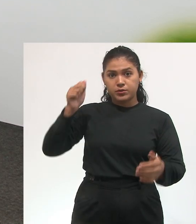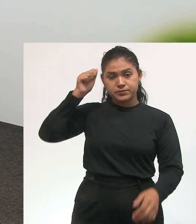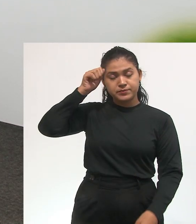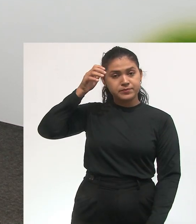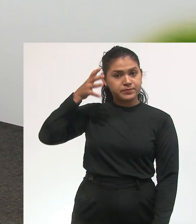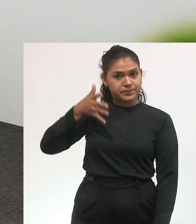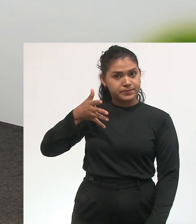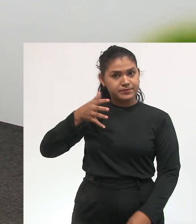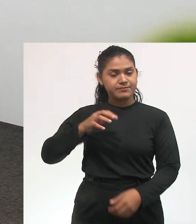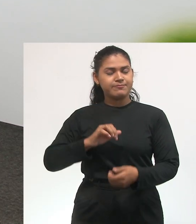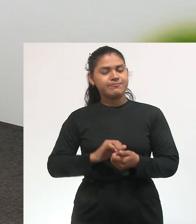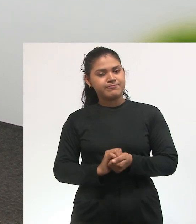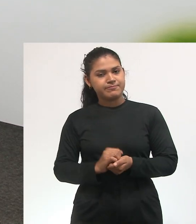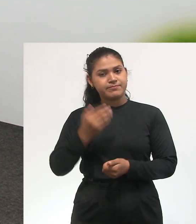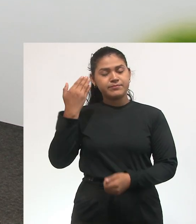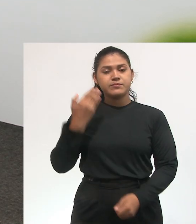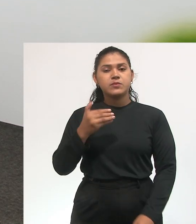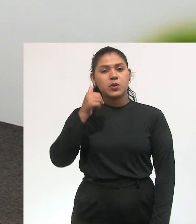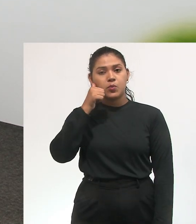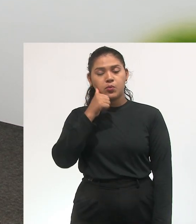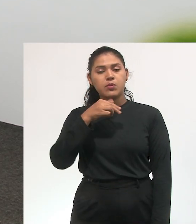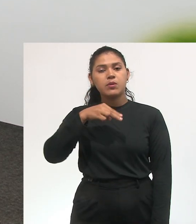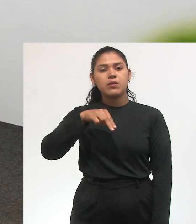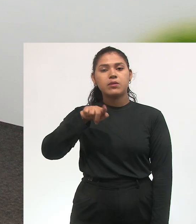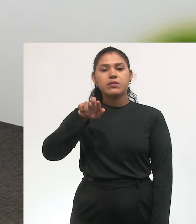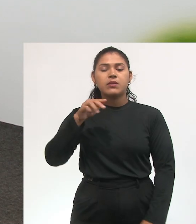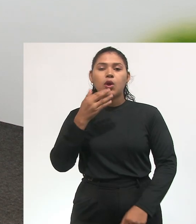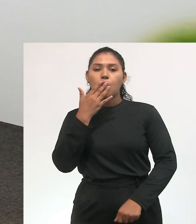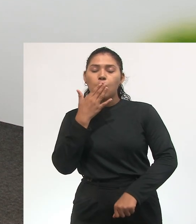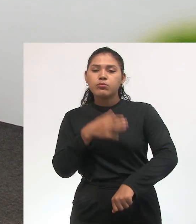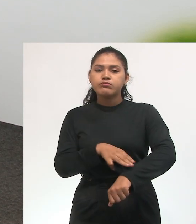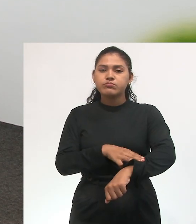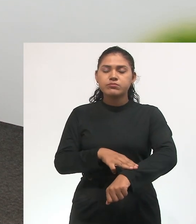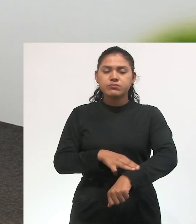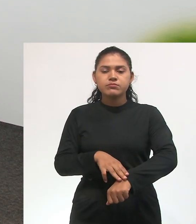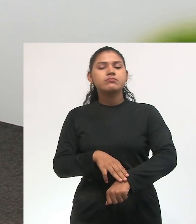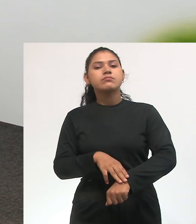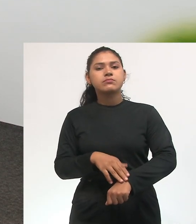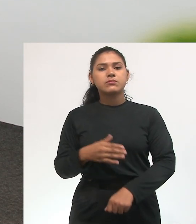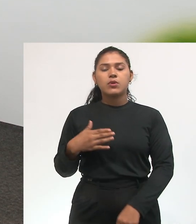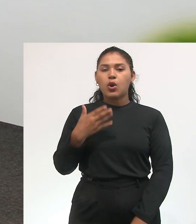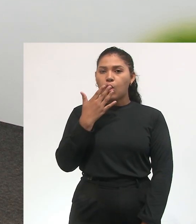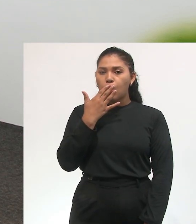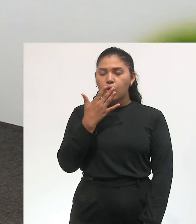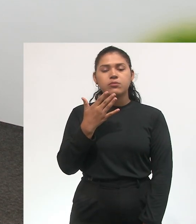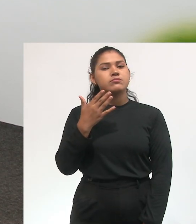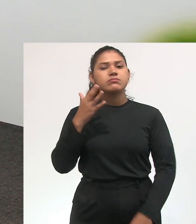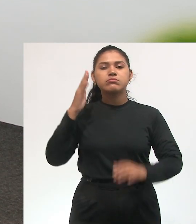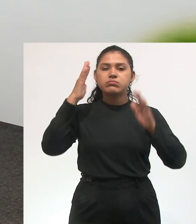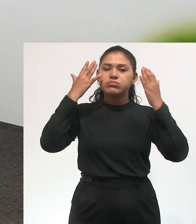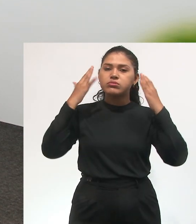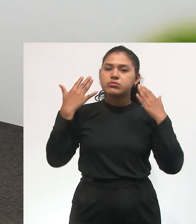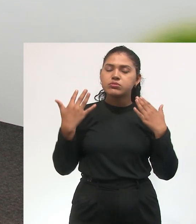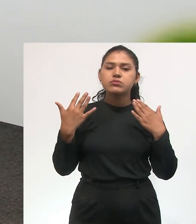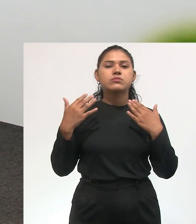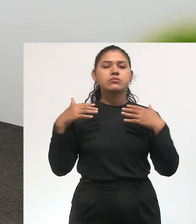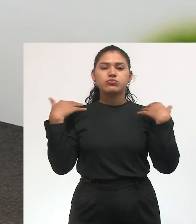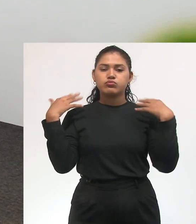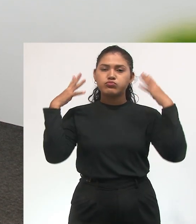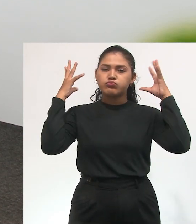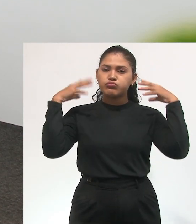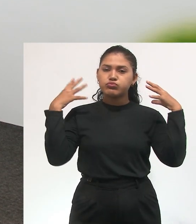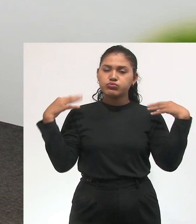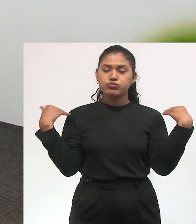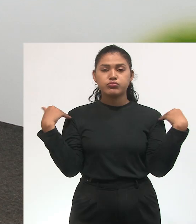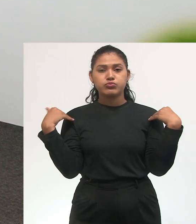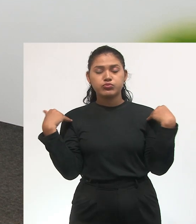minha audiodescrição. Eu sou uma mulher negra de 1,60 m, 42 quilos, cabelos cacheados na